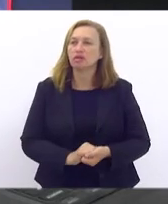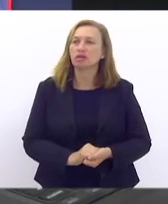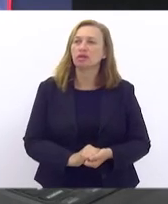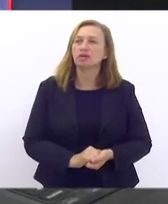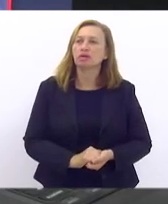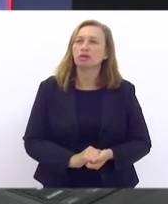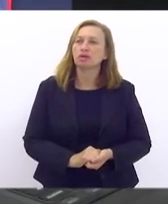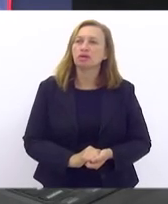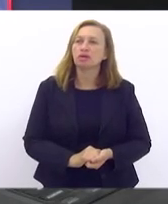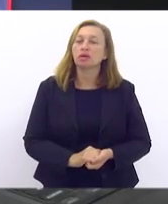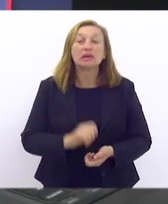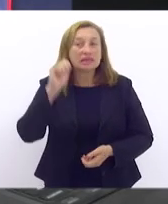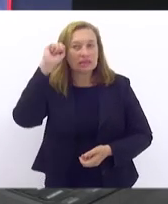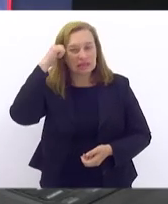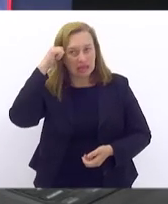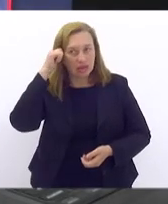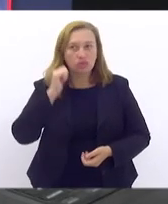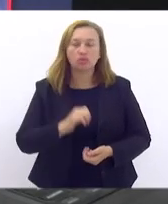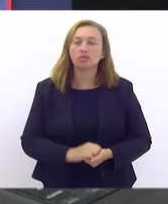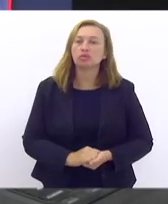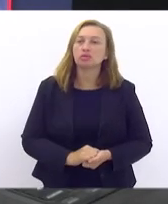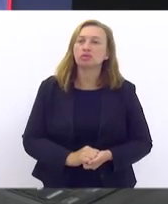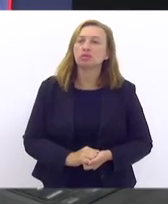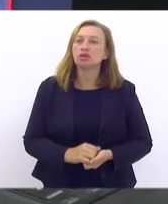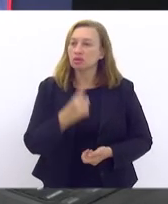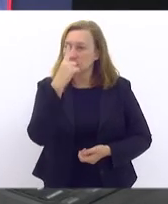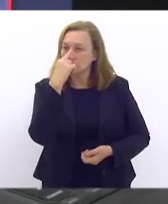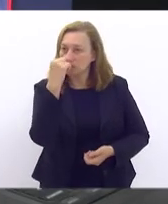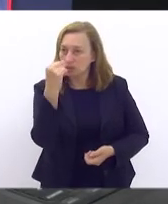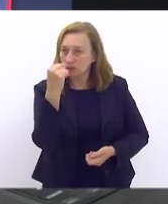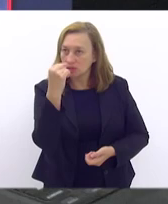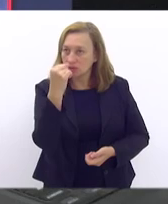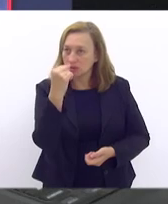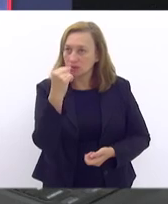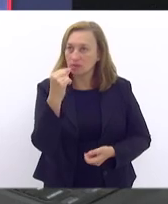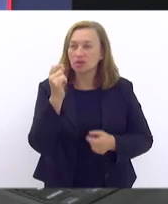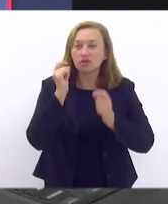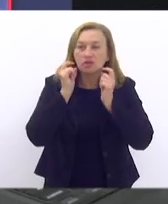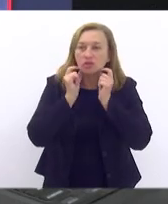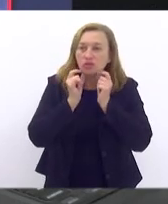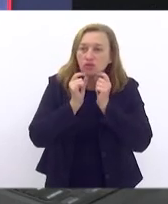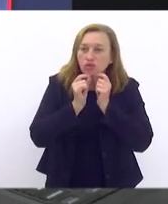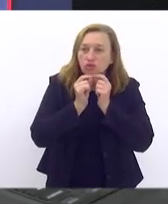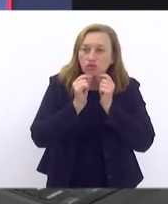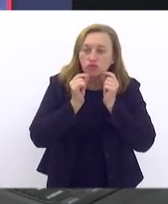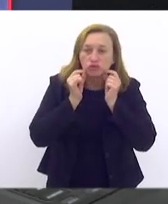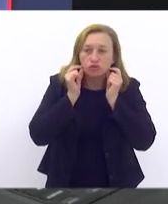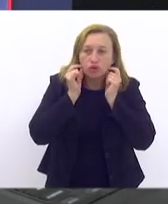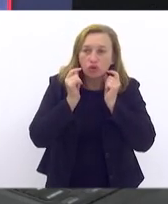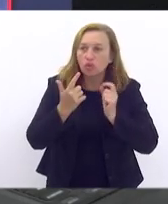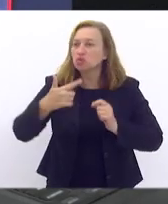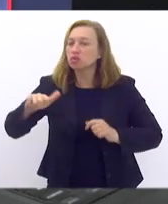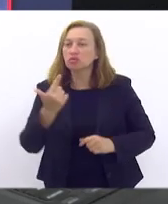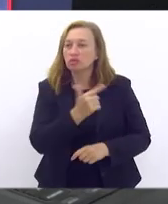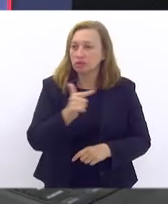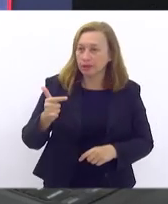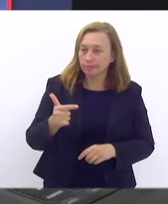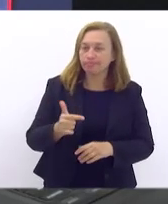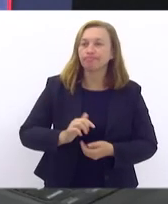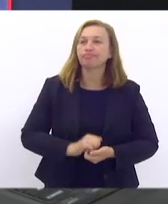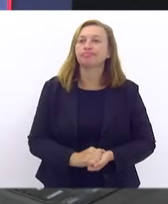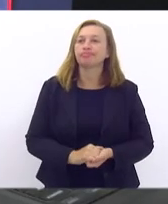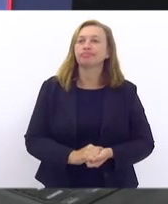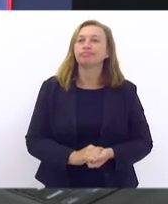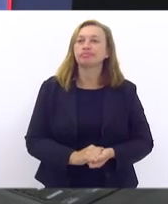é negro, tem nariz largo e cavanhaque fino. Os outros não têm nem cavanhaque. E